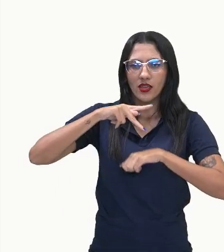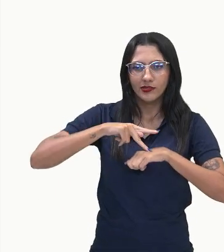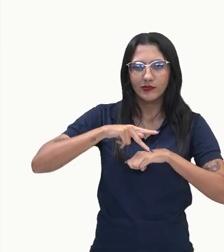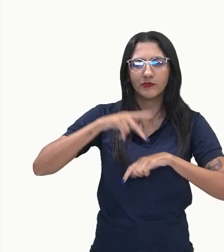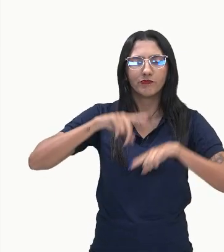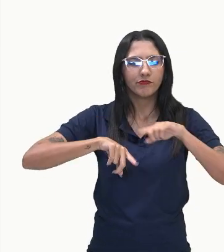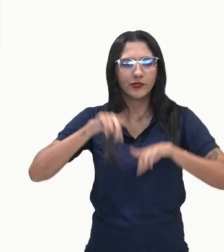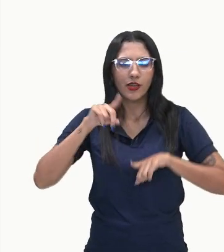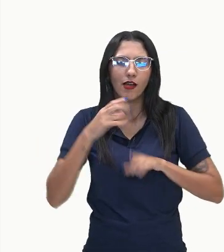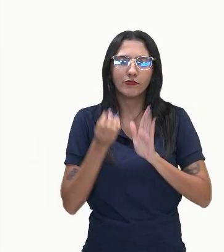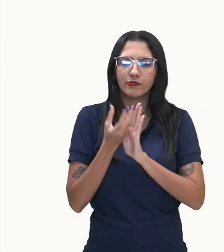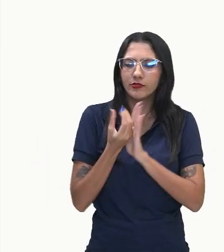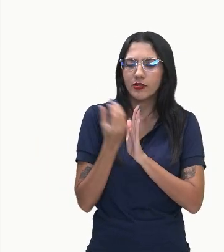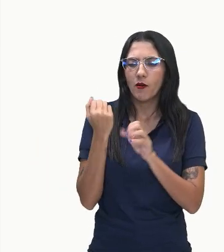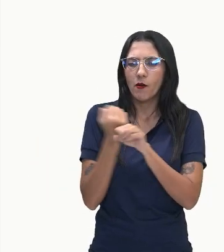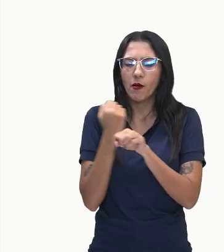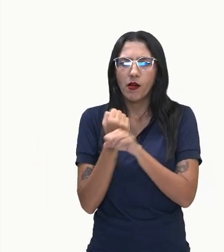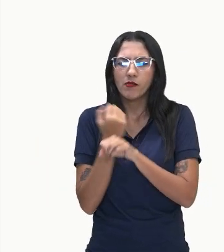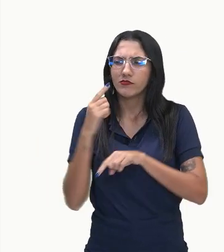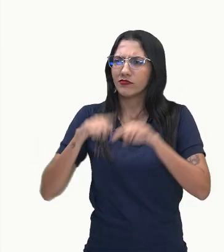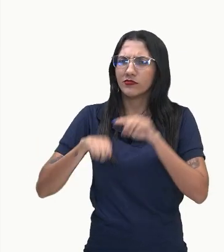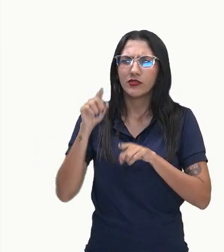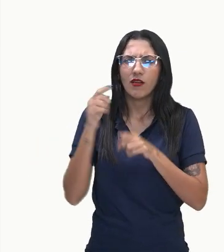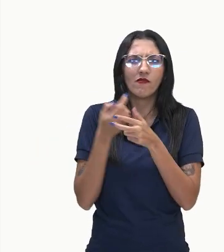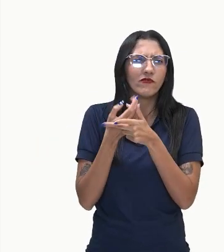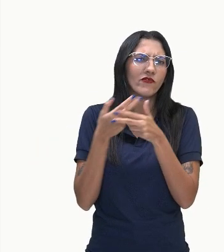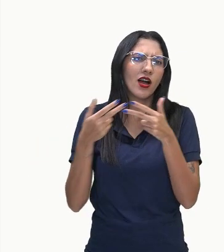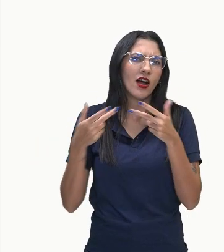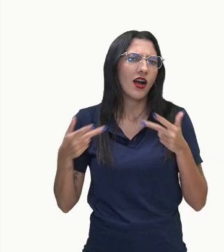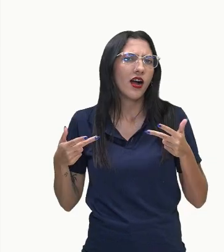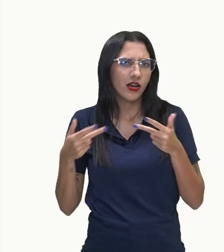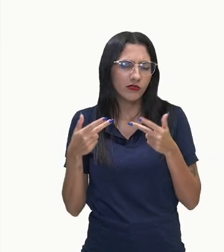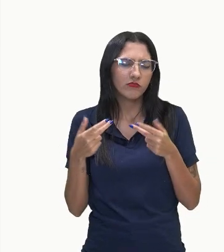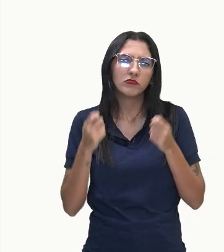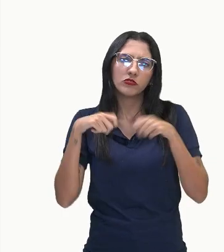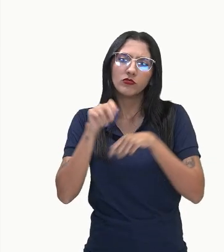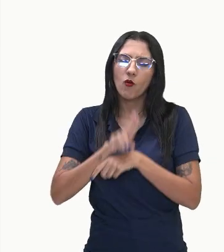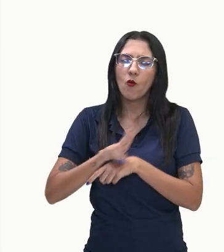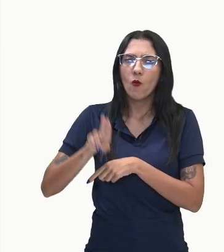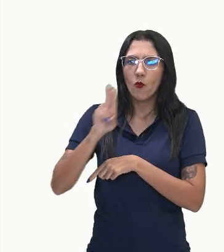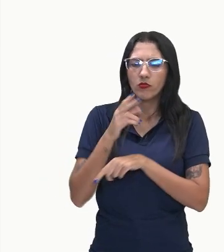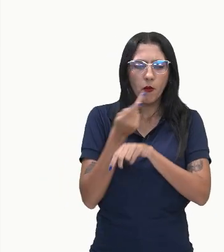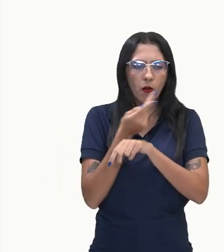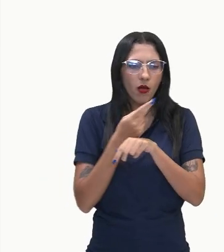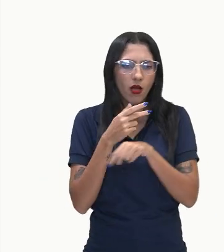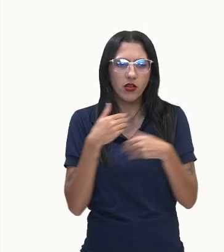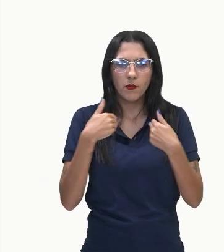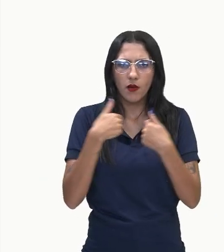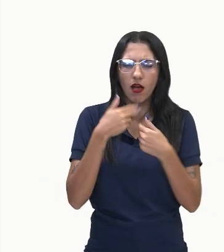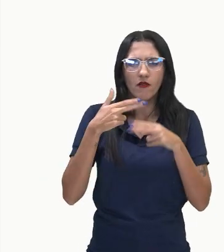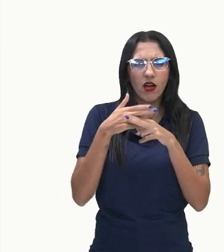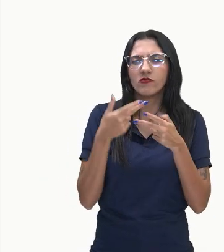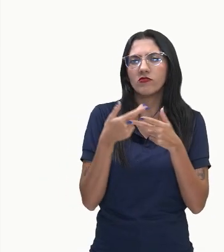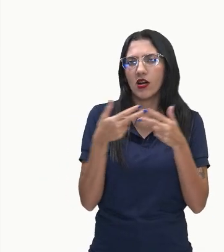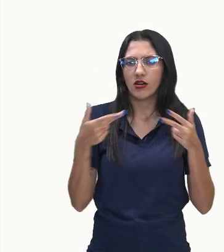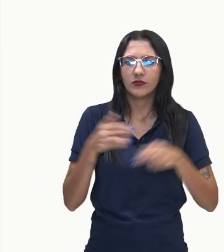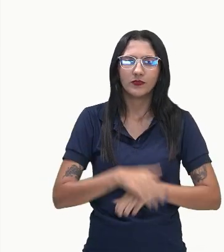seus instrumentos de caça e seus utensílios também. Dando